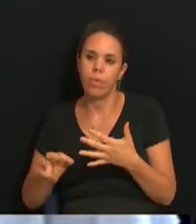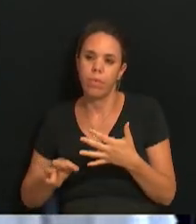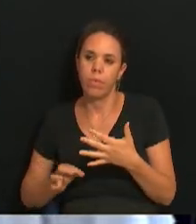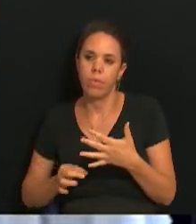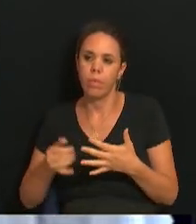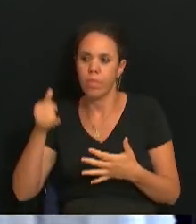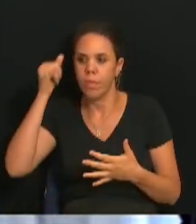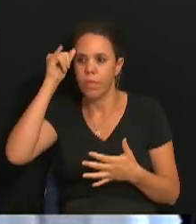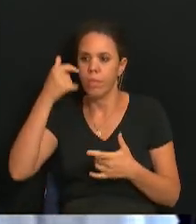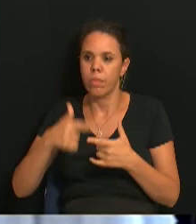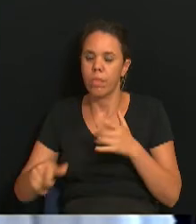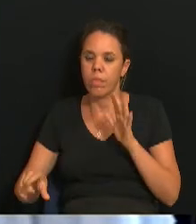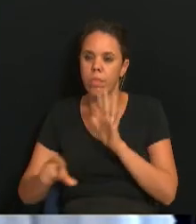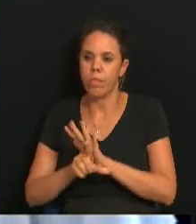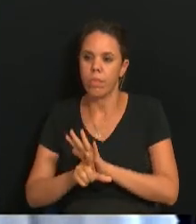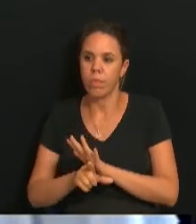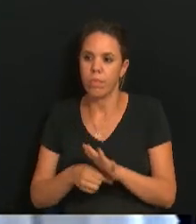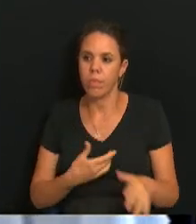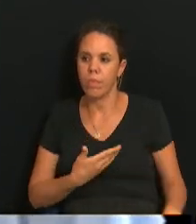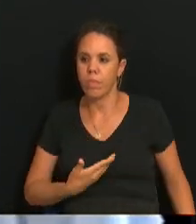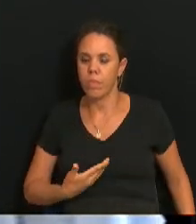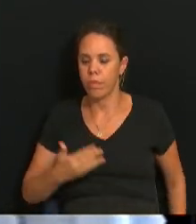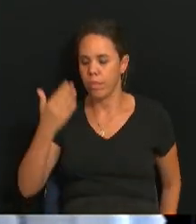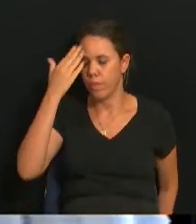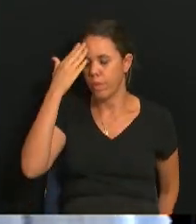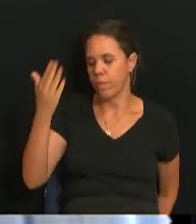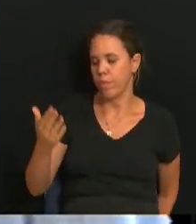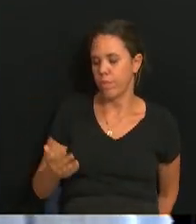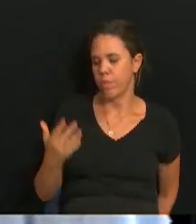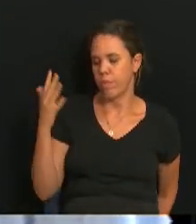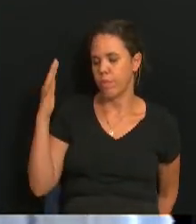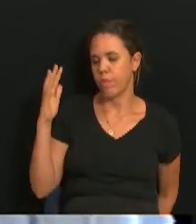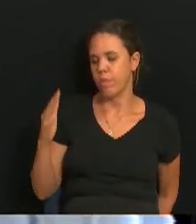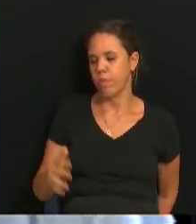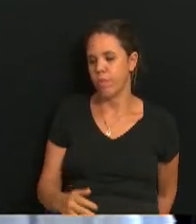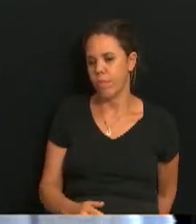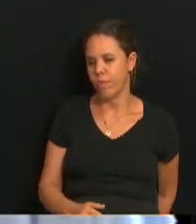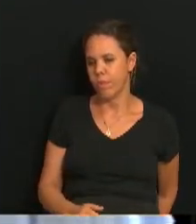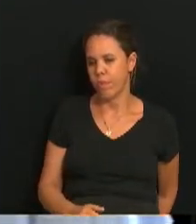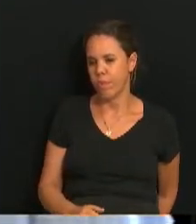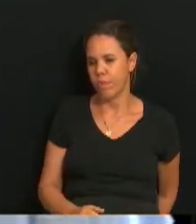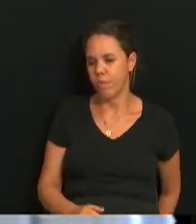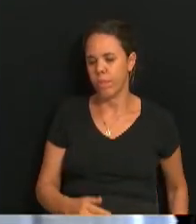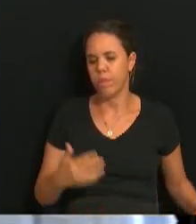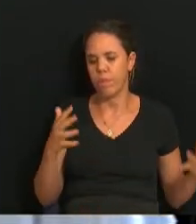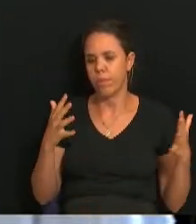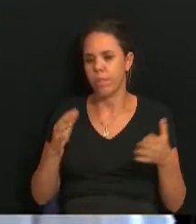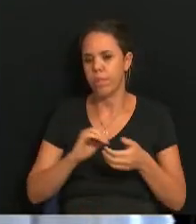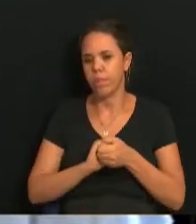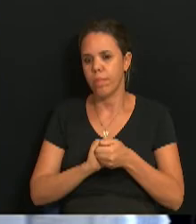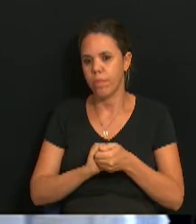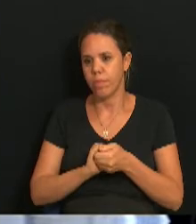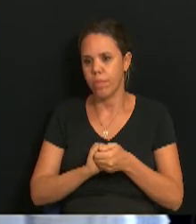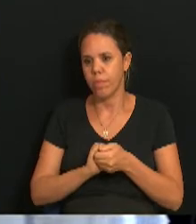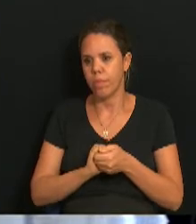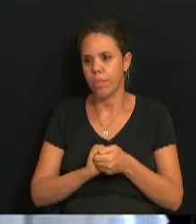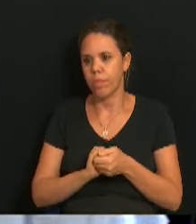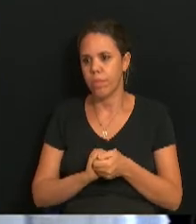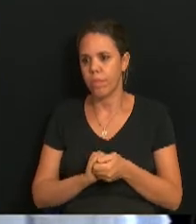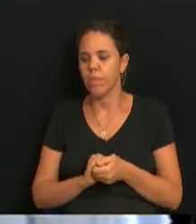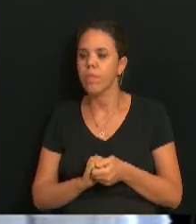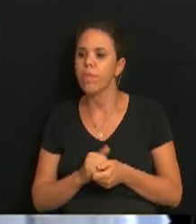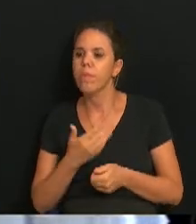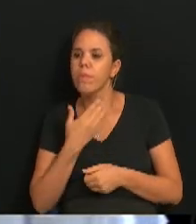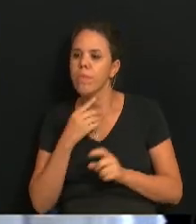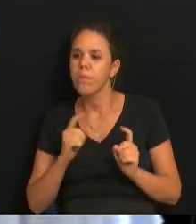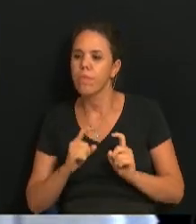essa ilegalidade do Poder Executivo. Obrigado e parabéns pela atividade, e uma saudação a todo mundo que compôs aqui essa mesa virtual